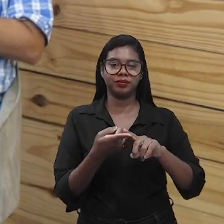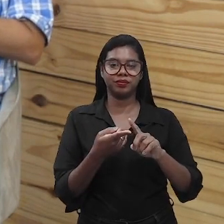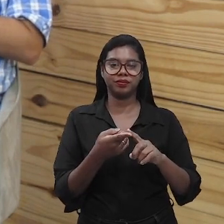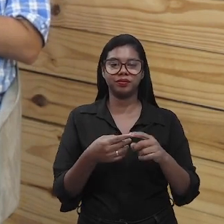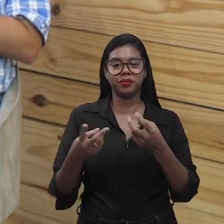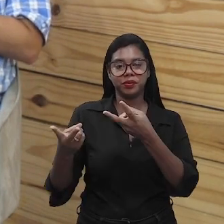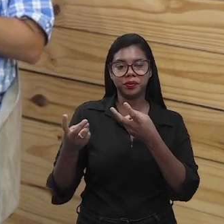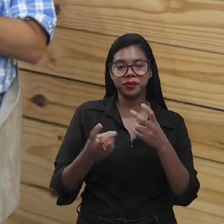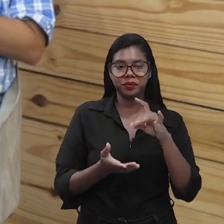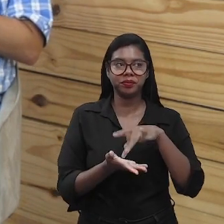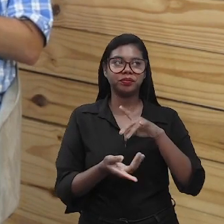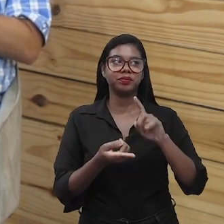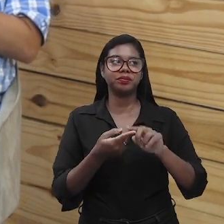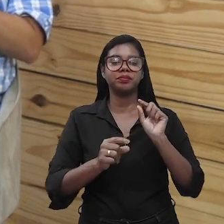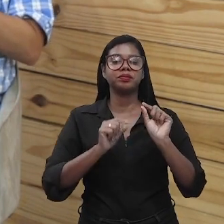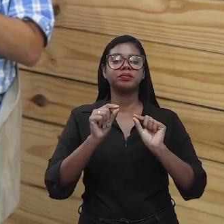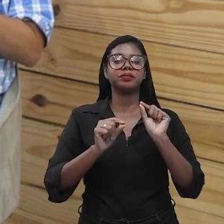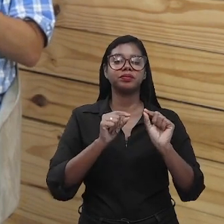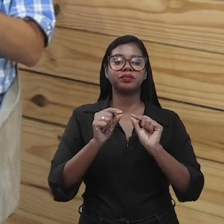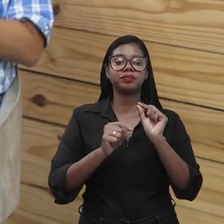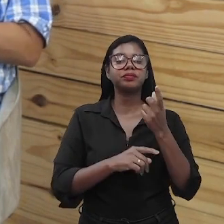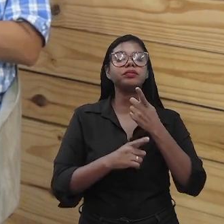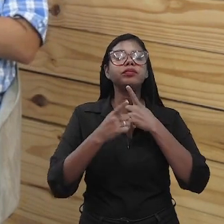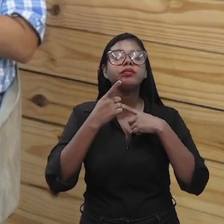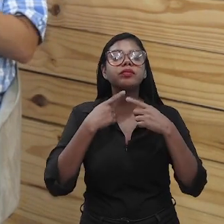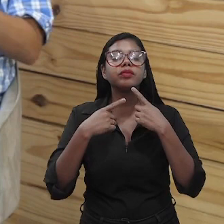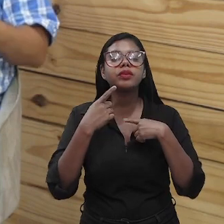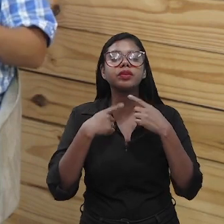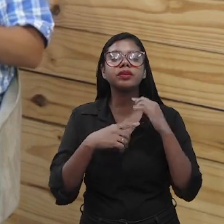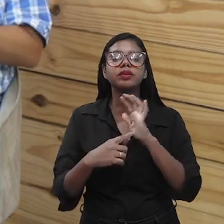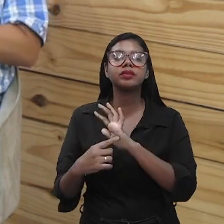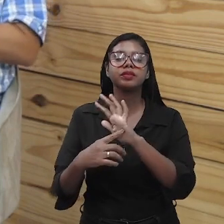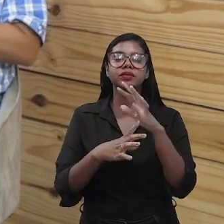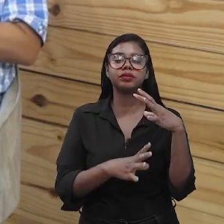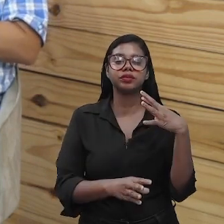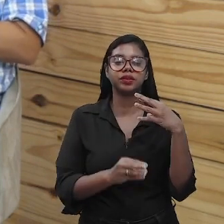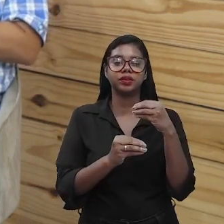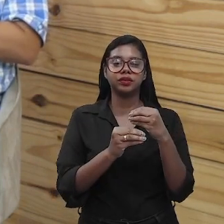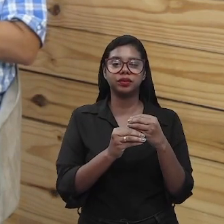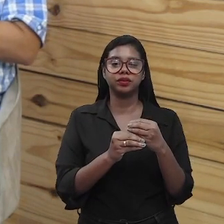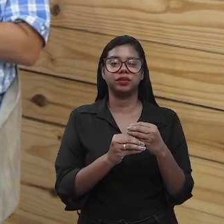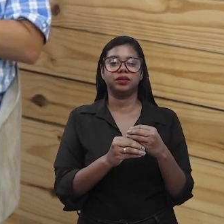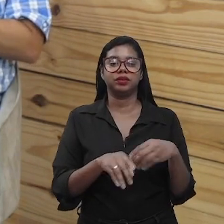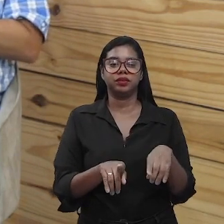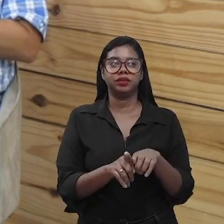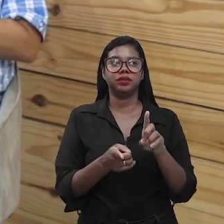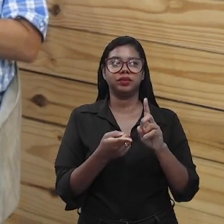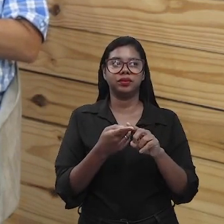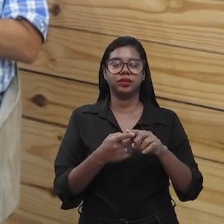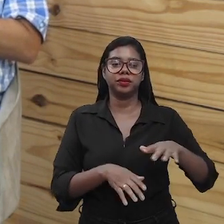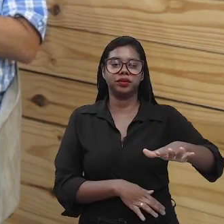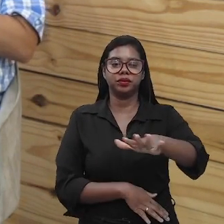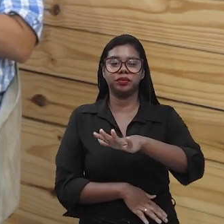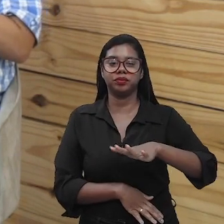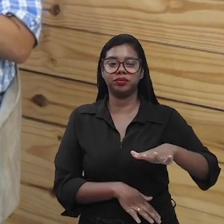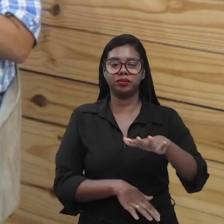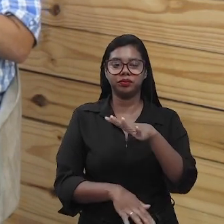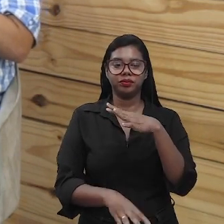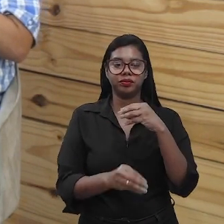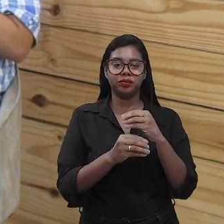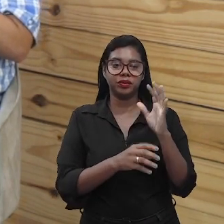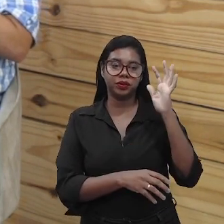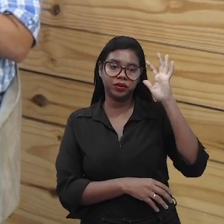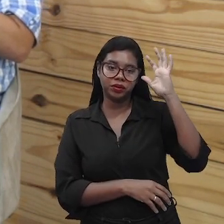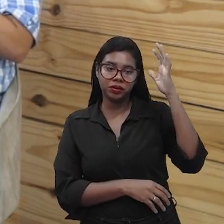é o desejo, qual é a dor, né, do seu público e que você tenta solucionar, né? Eu